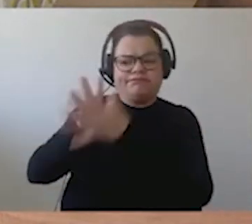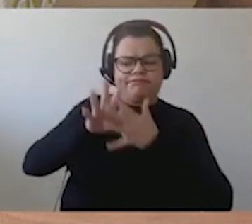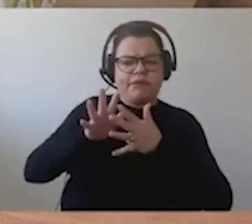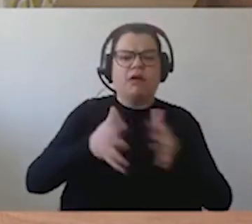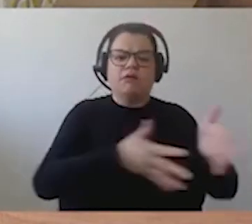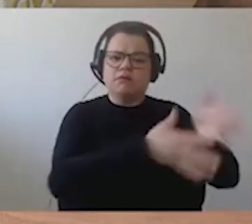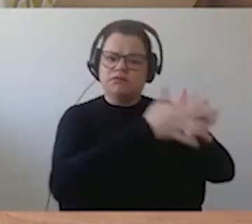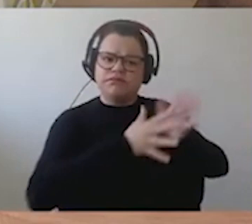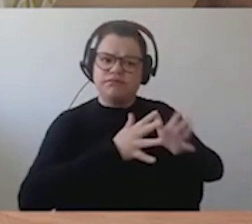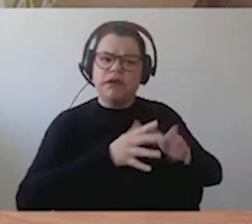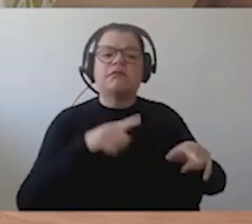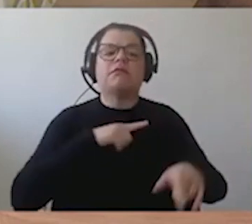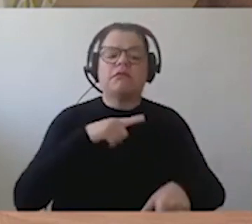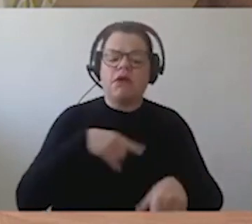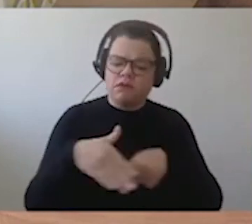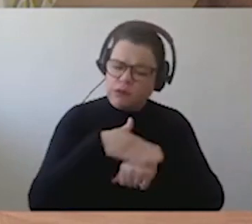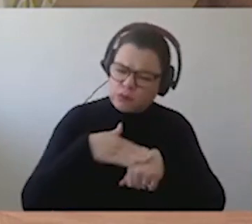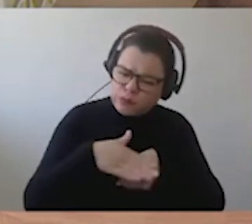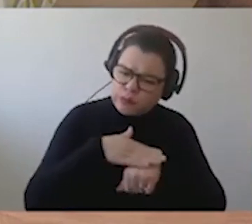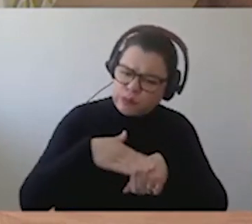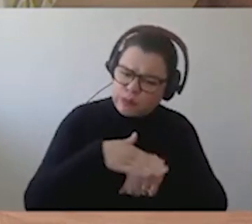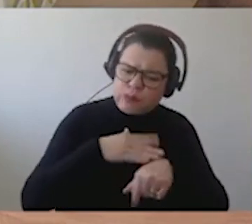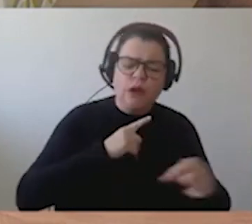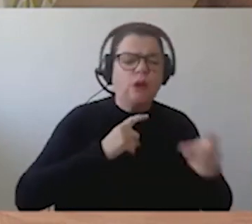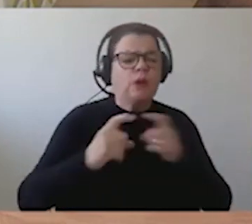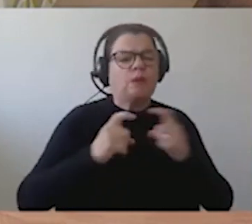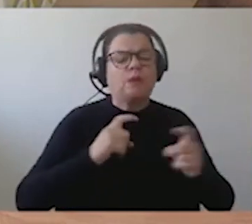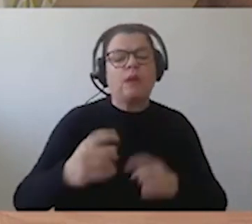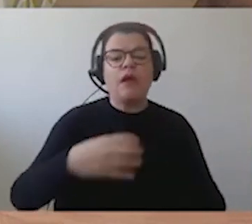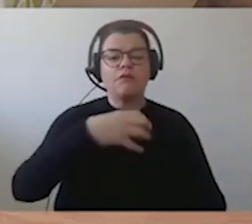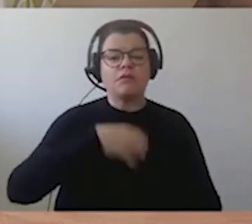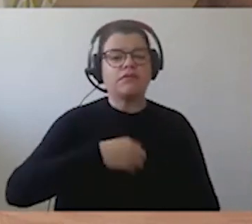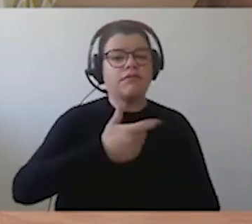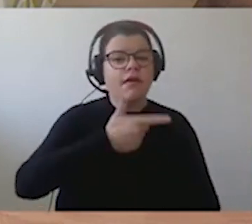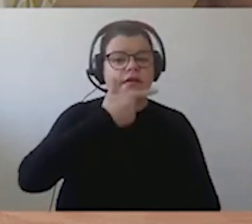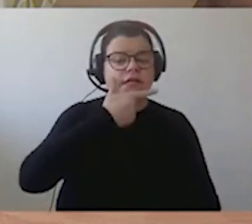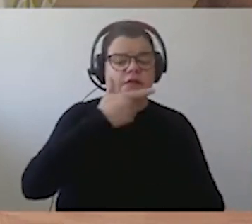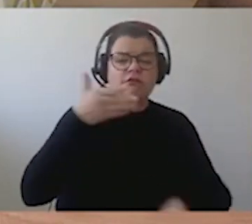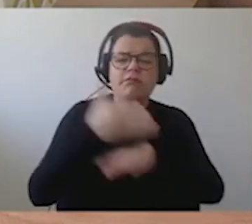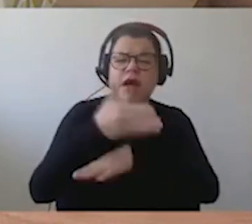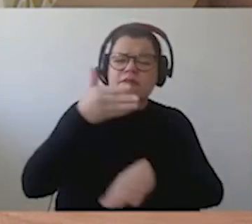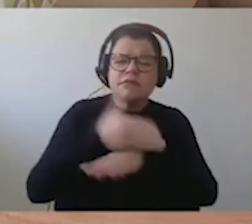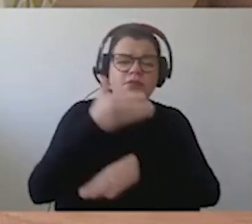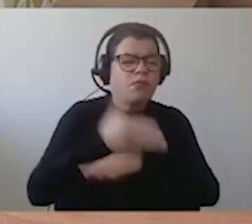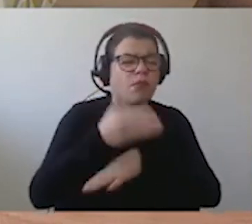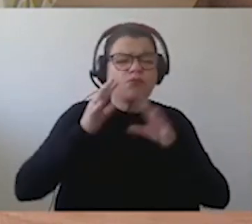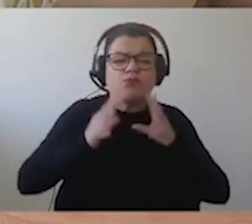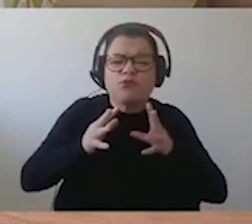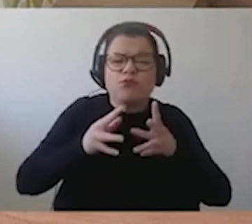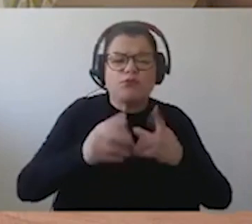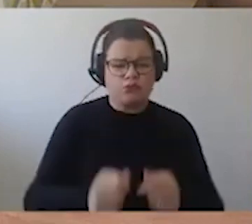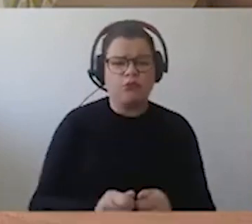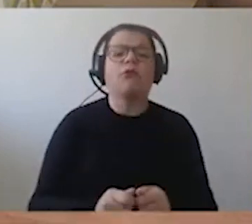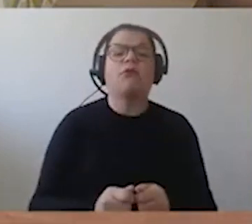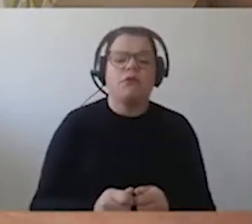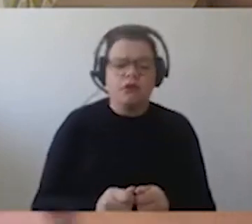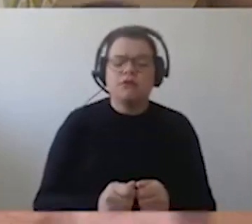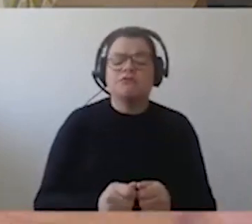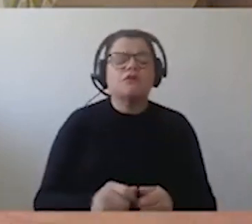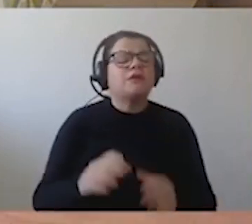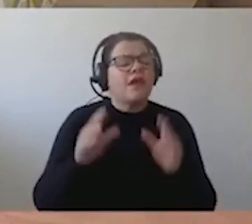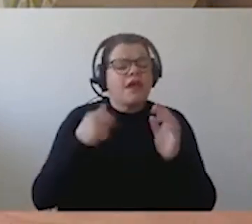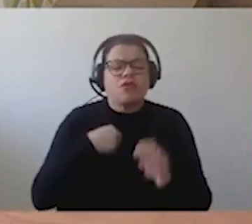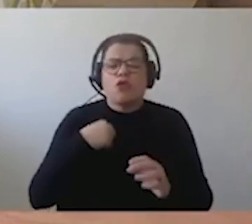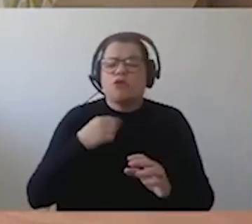de trabalho Vereador Erivelto participou de várias delas foram ouvidos todos os lados isso eu posso afirmar categoricamente foram